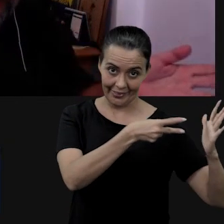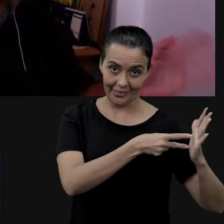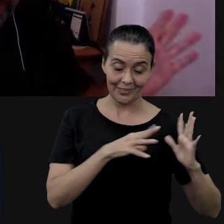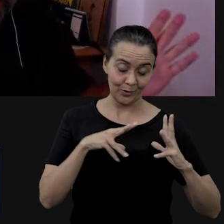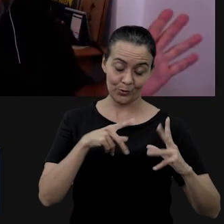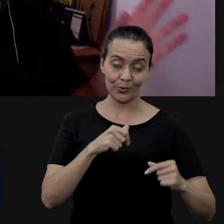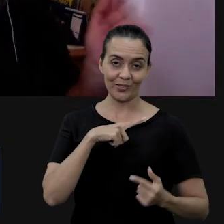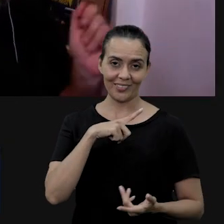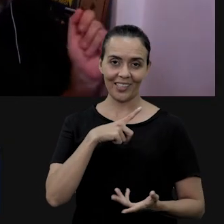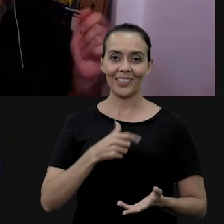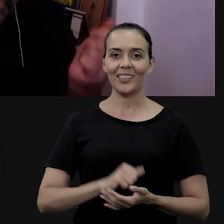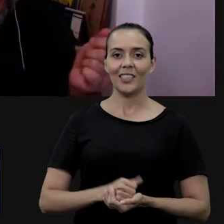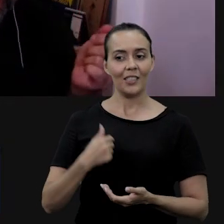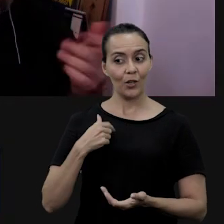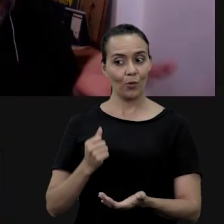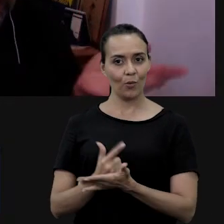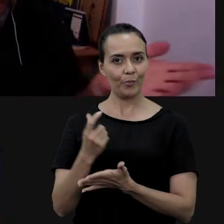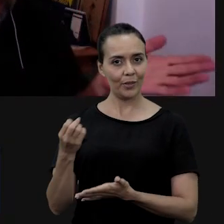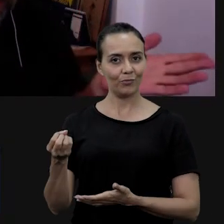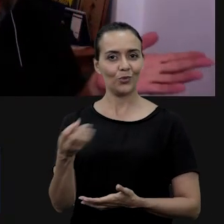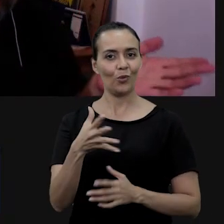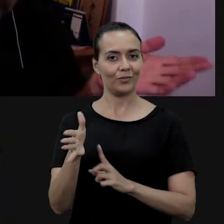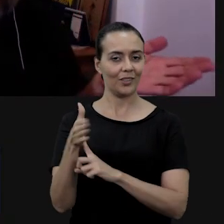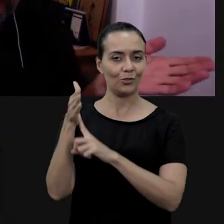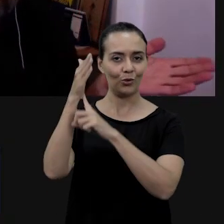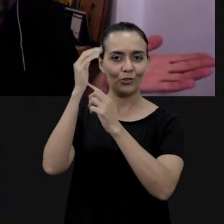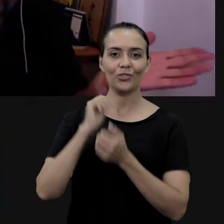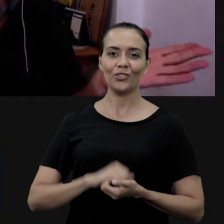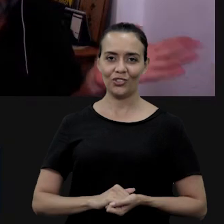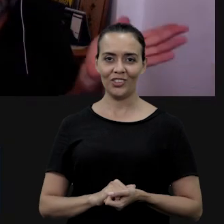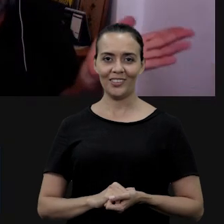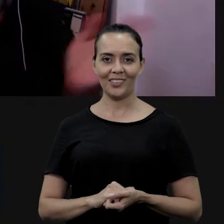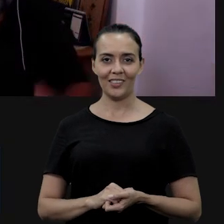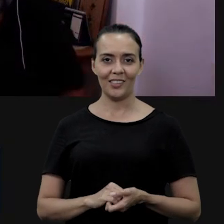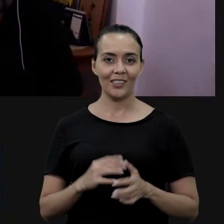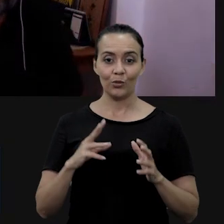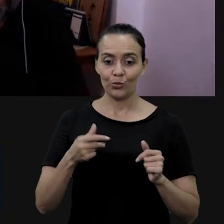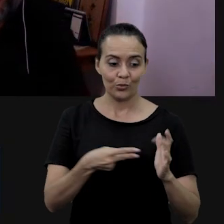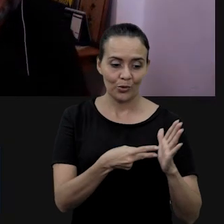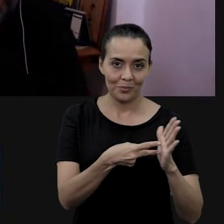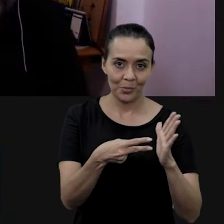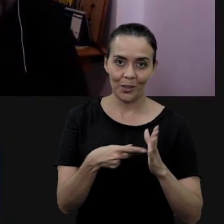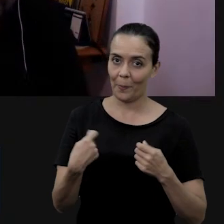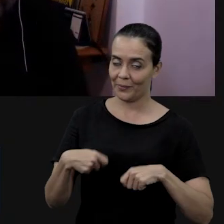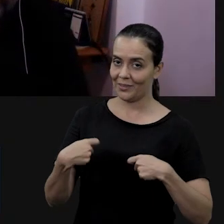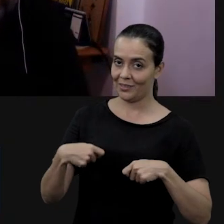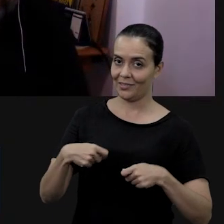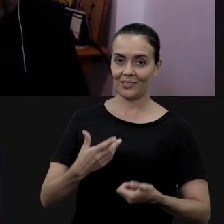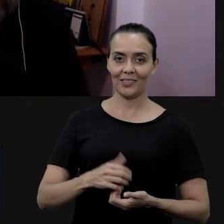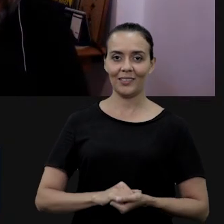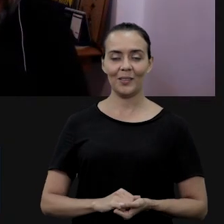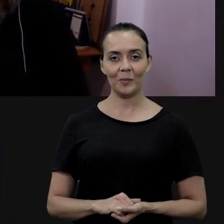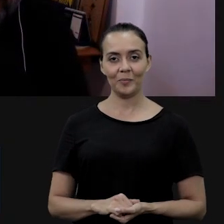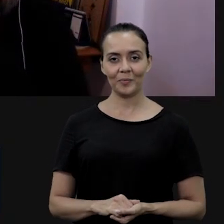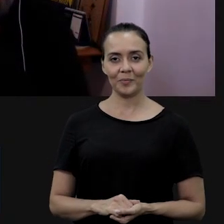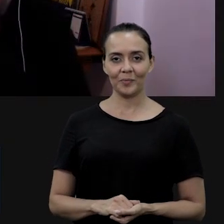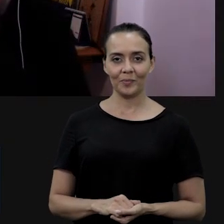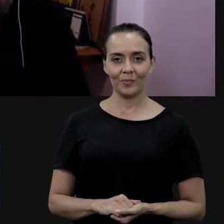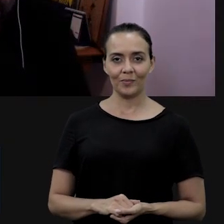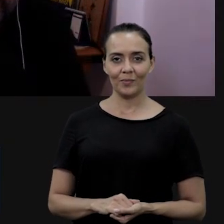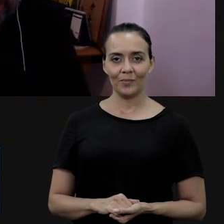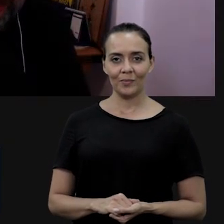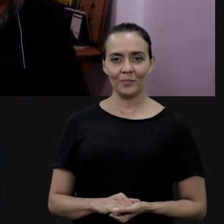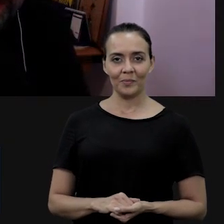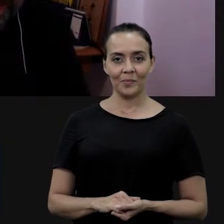menos tomada de luz, né? E tudo funciona ligado na tomada, basicamente. Então, uhum. quando